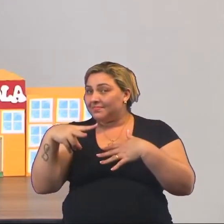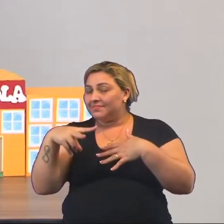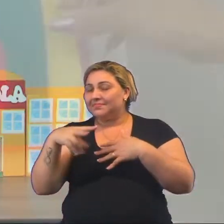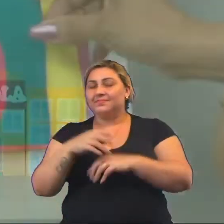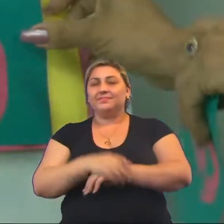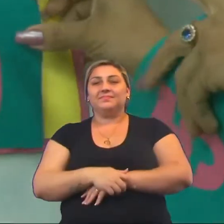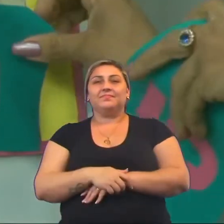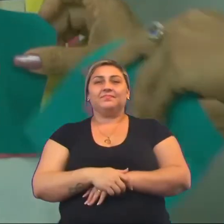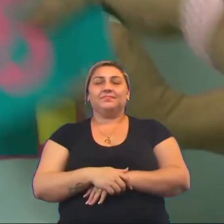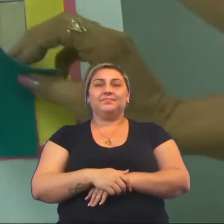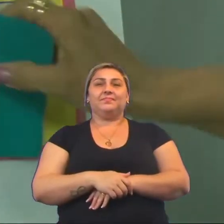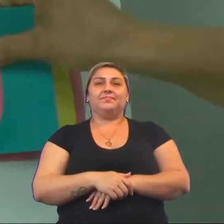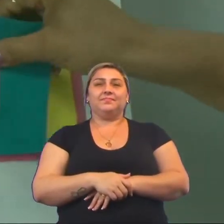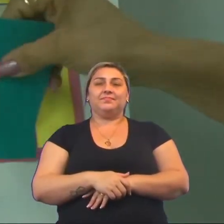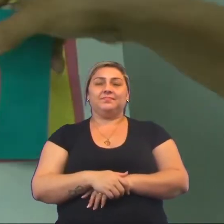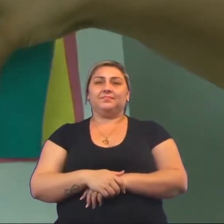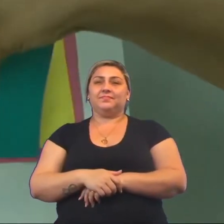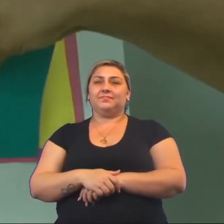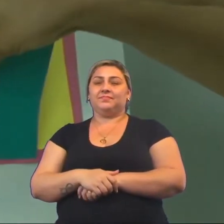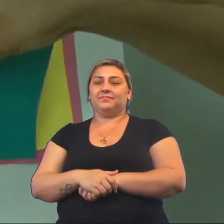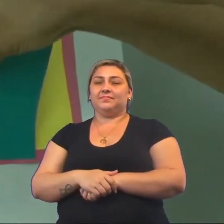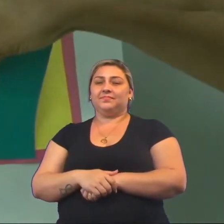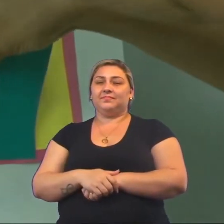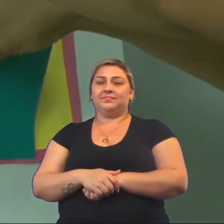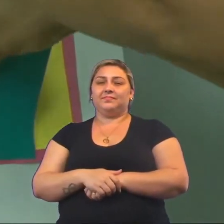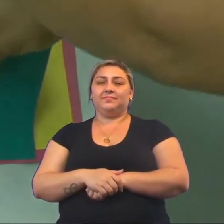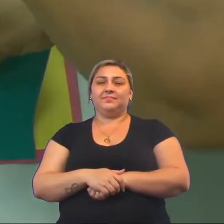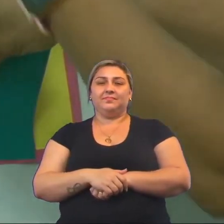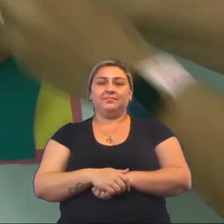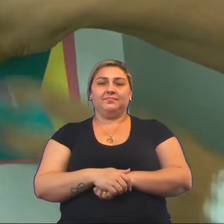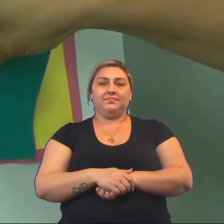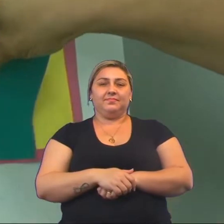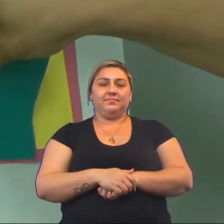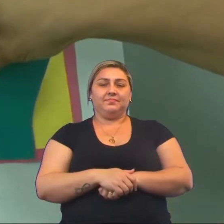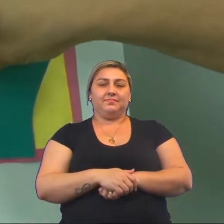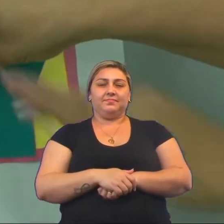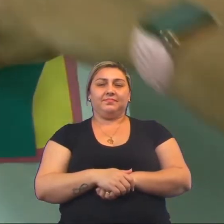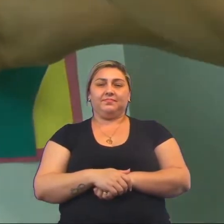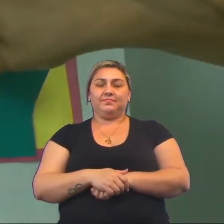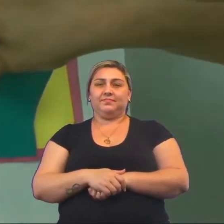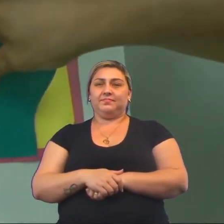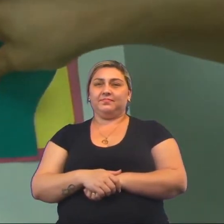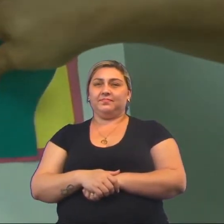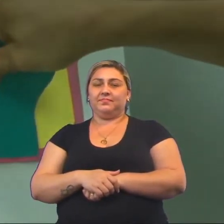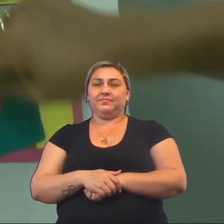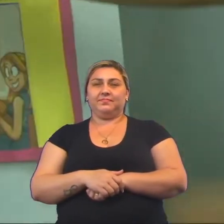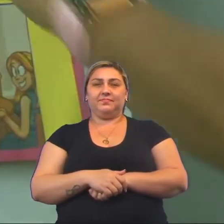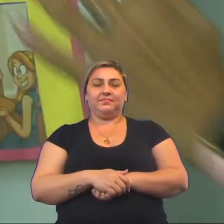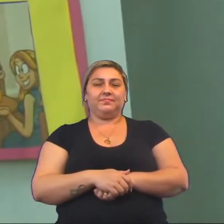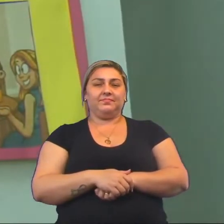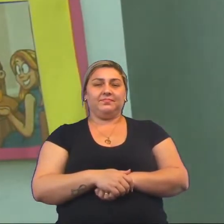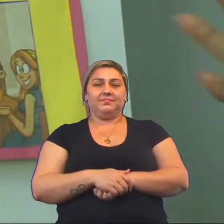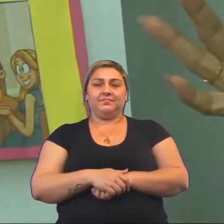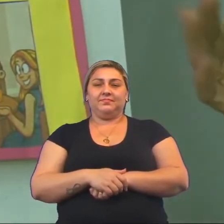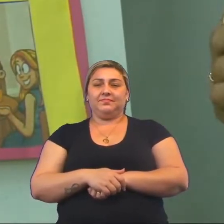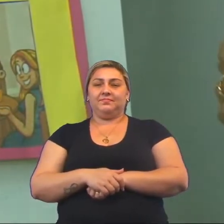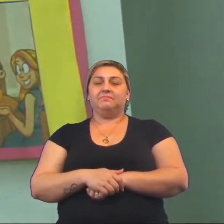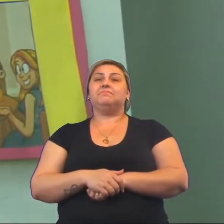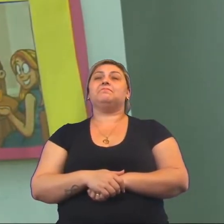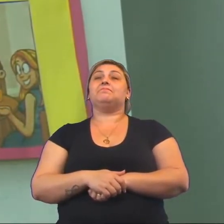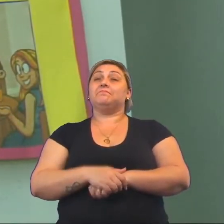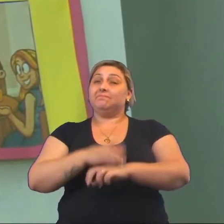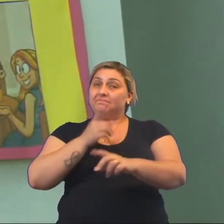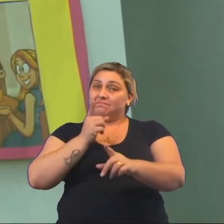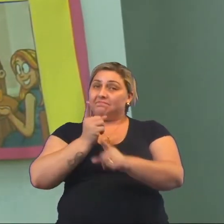Vamos ver. Tchan, tchan, tchan, tchan. Será que está aqui, criança?